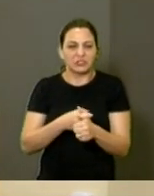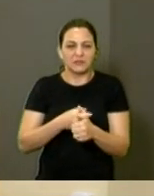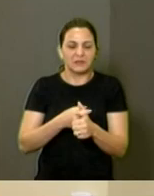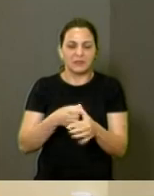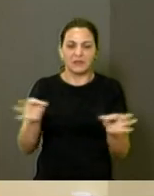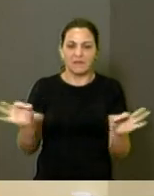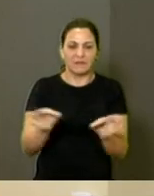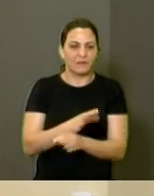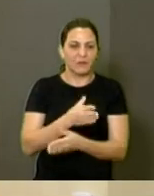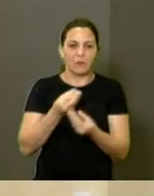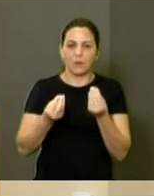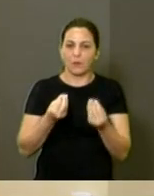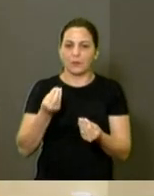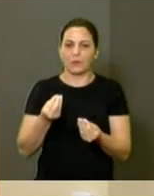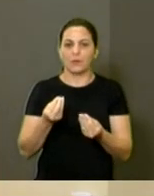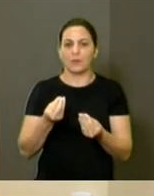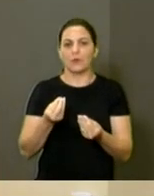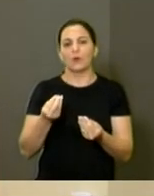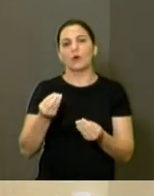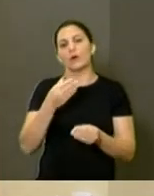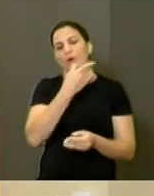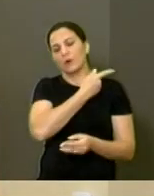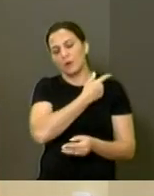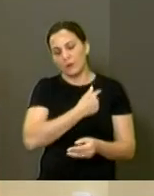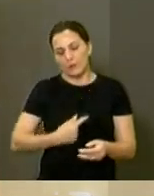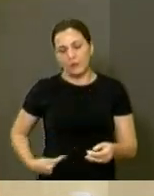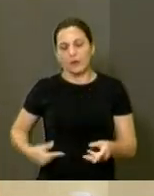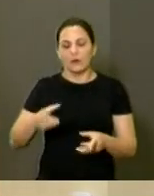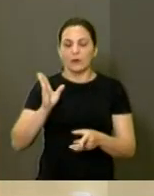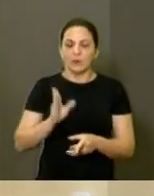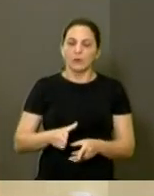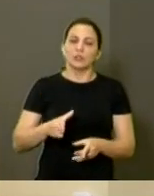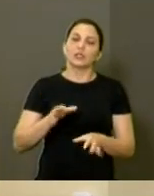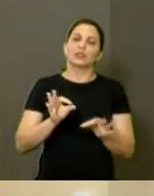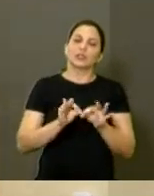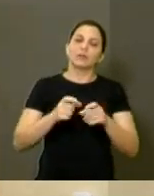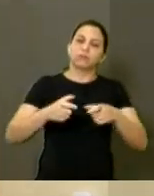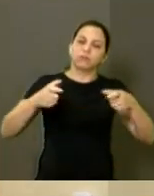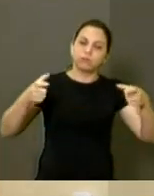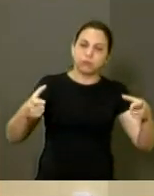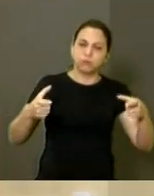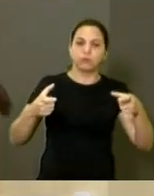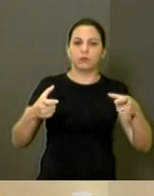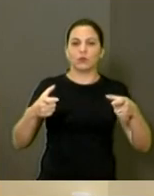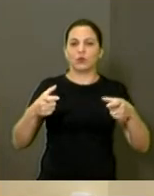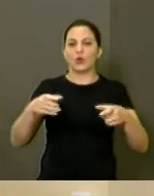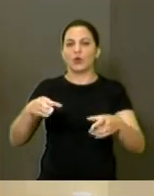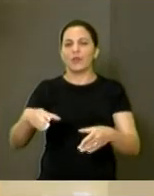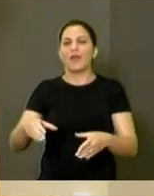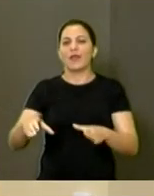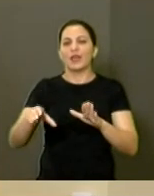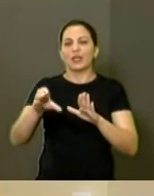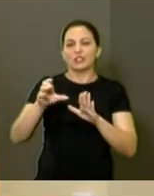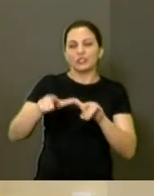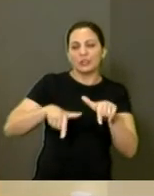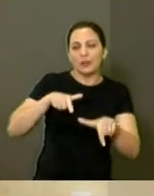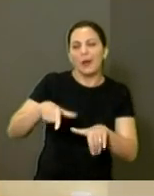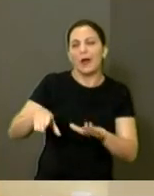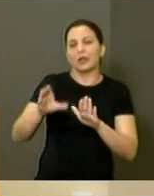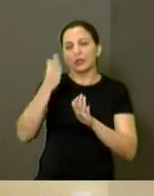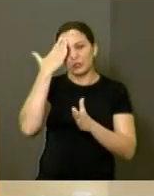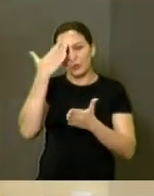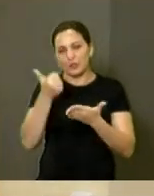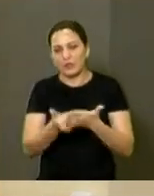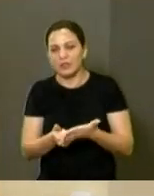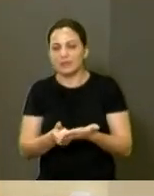chie e o atual governo que lapidou inchou a CTA de cargo de confiança não fez investimento